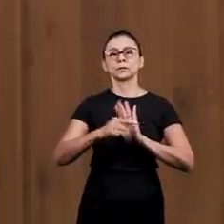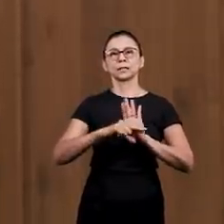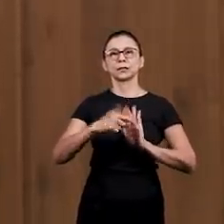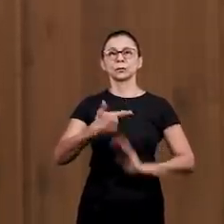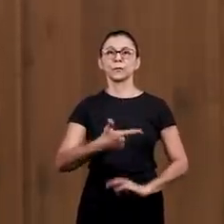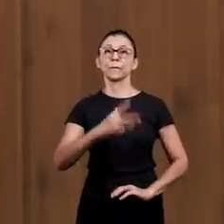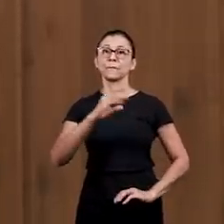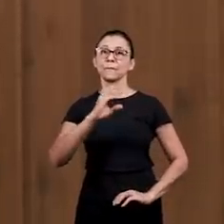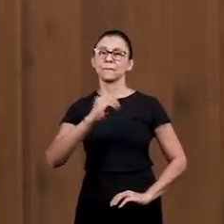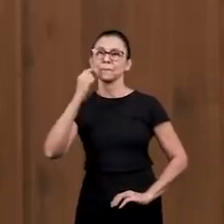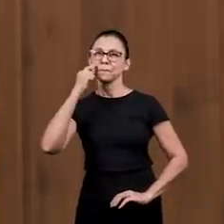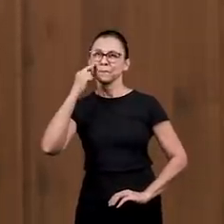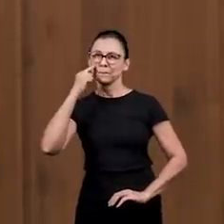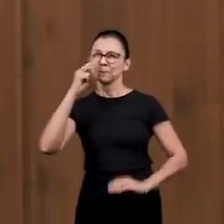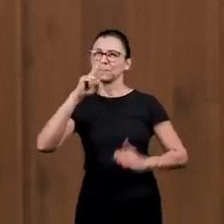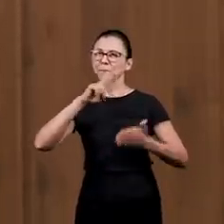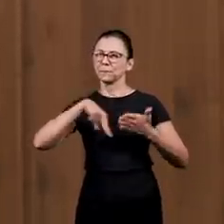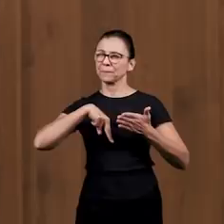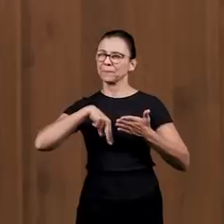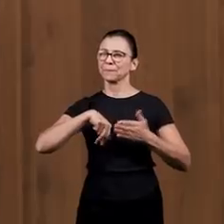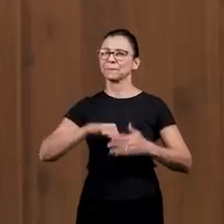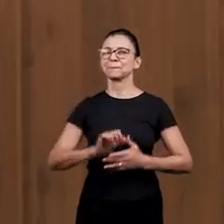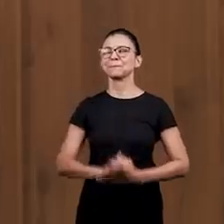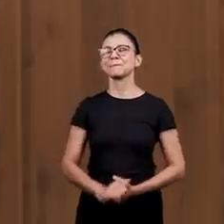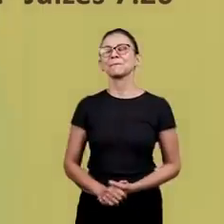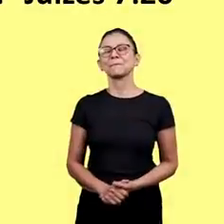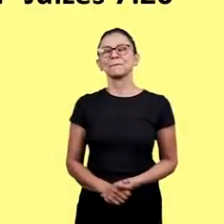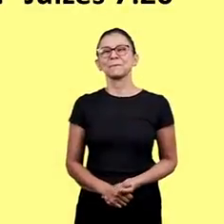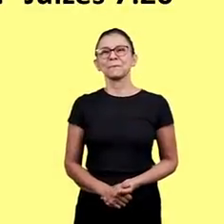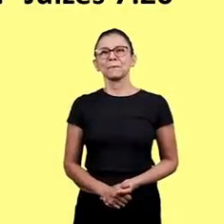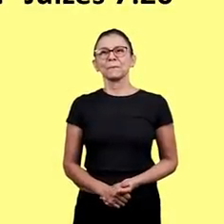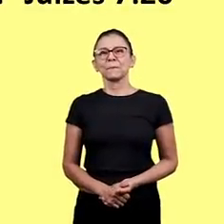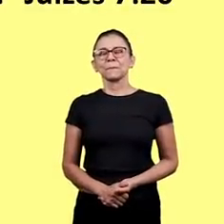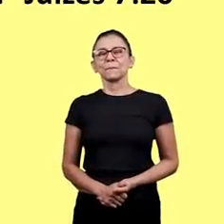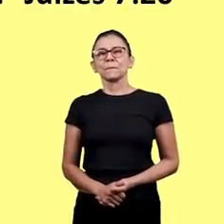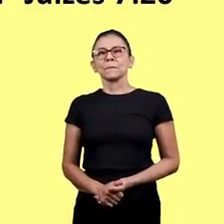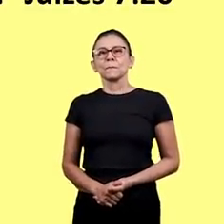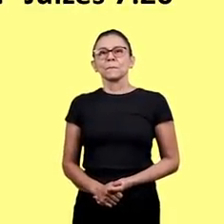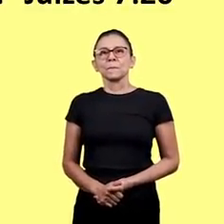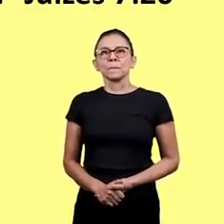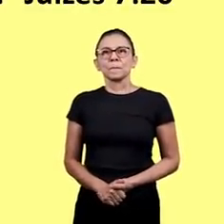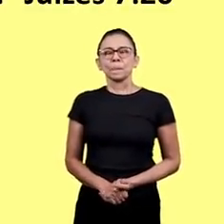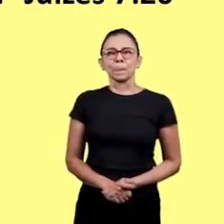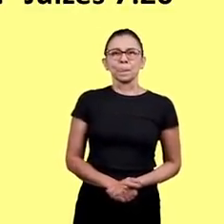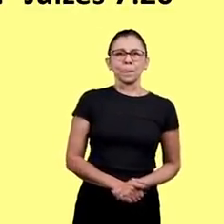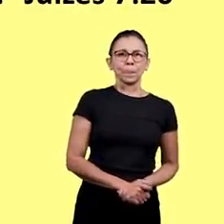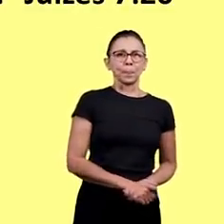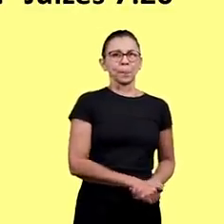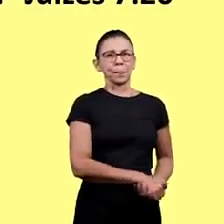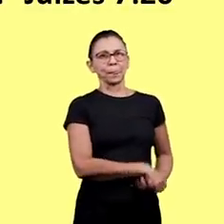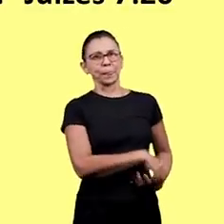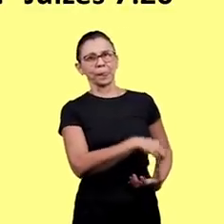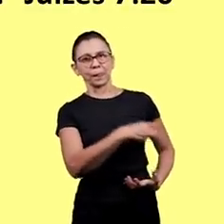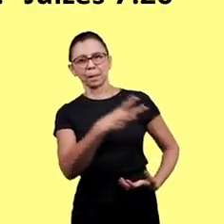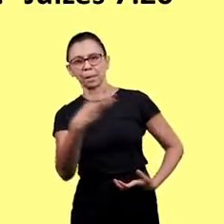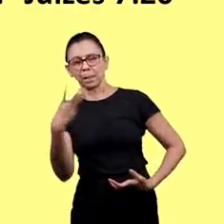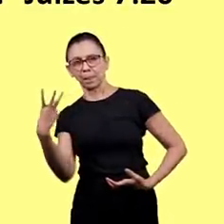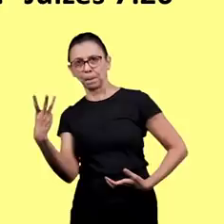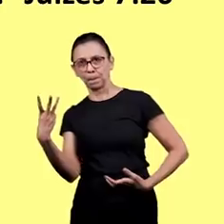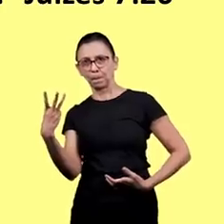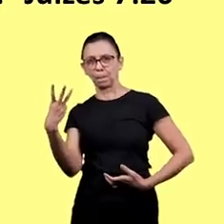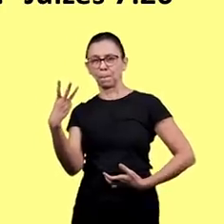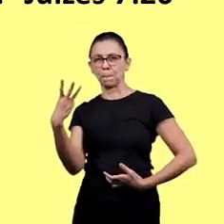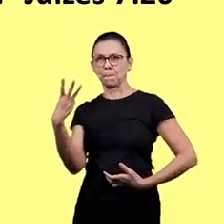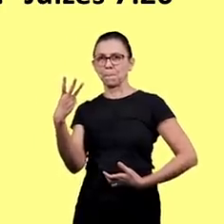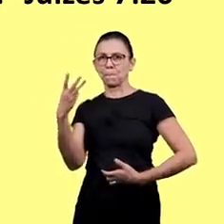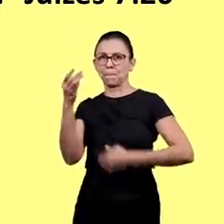20. Vamos ler comigo, intermediários? Assim tocaram os 3 esquadrões as buzinas,